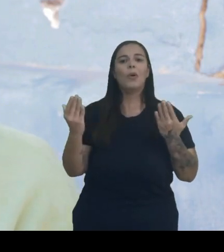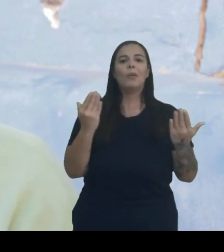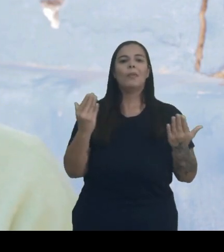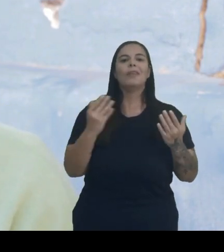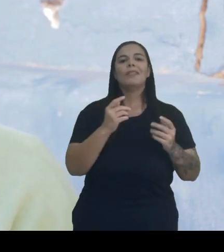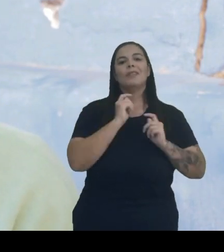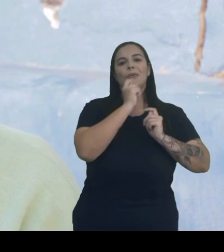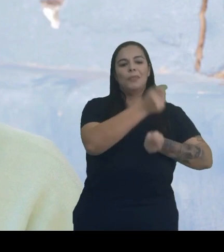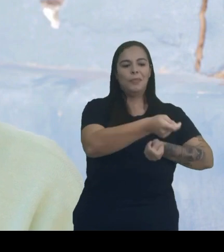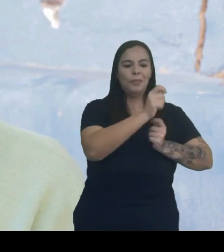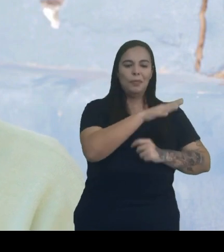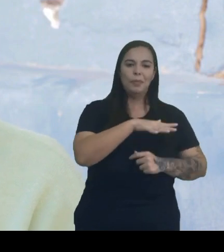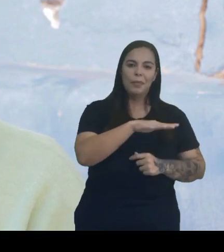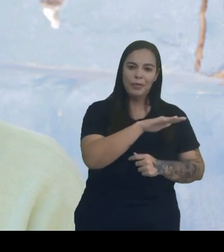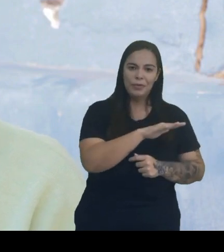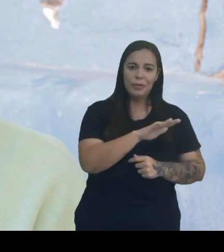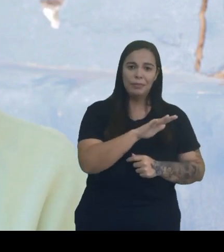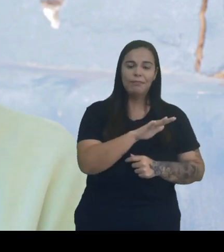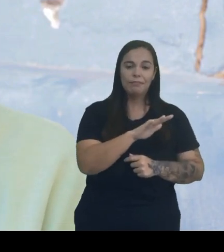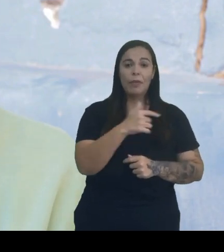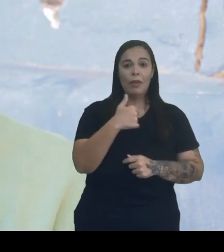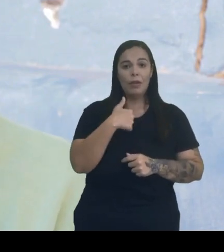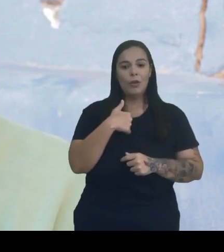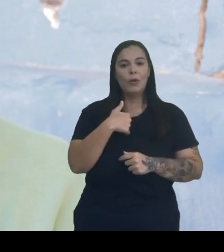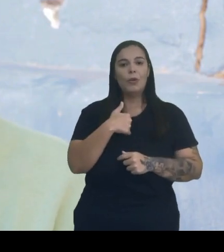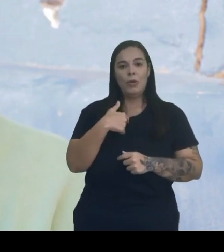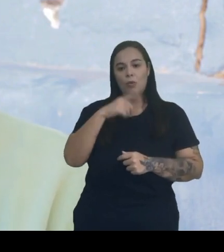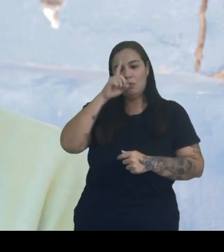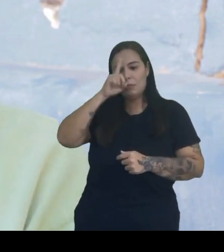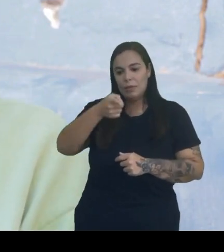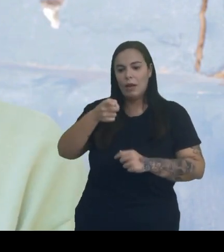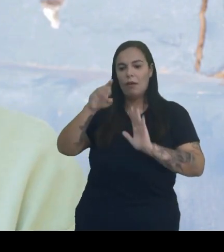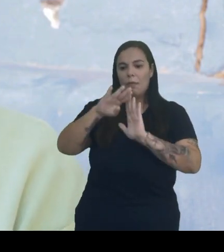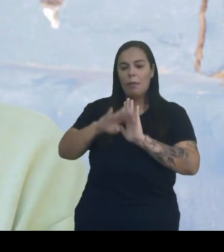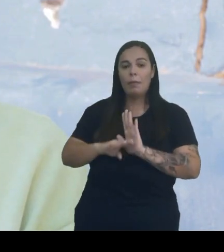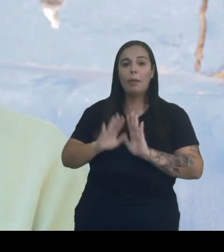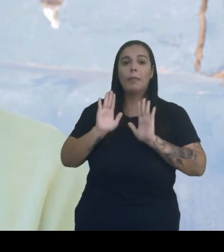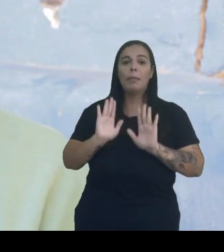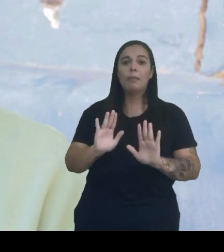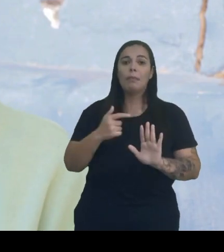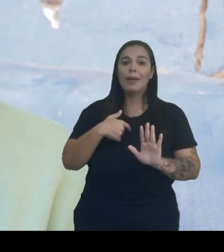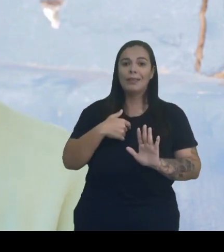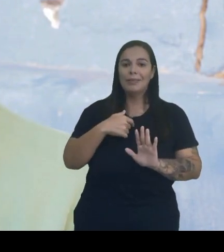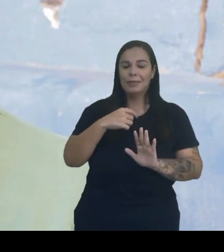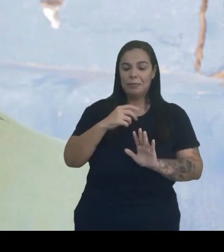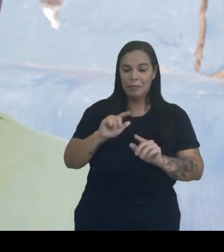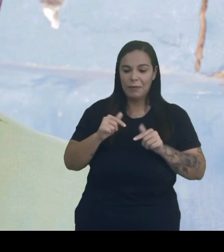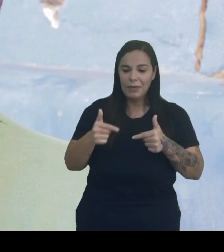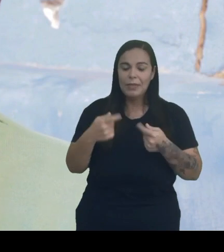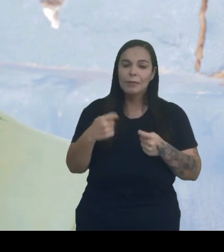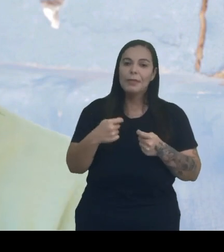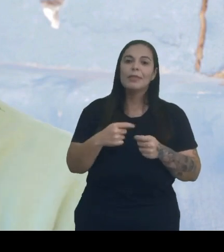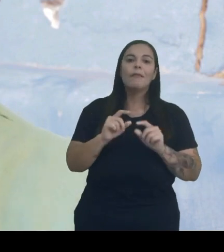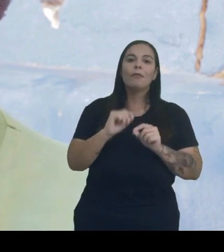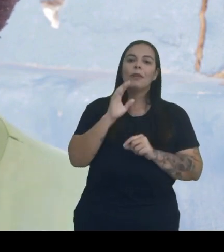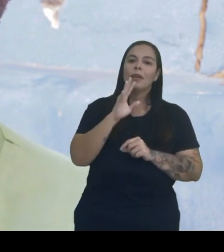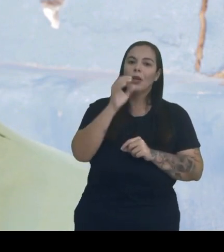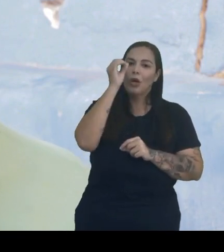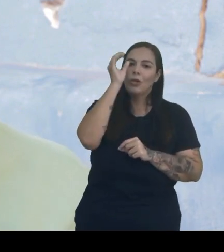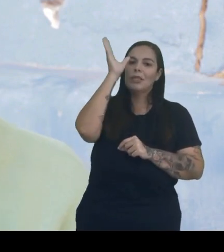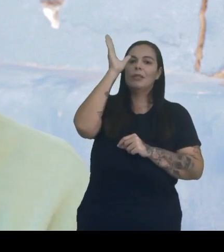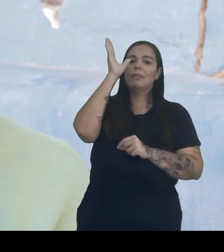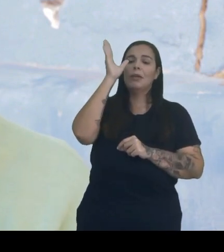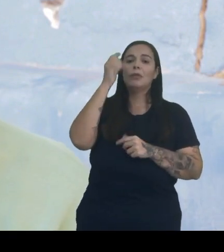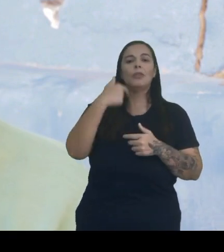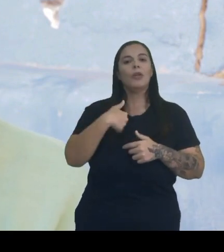Então a mesma coisa era eu, tá entendendo? Eu fazia o mandado, mas para você fazer esse mandado você tinha que saber. E eu já sabia tudo que eu